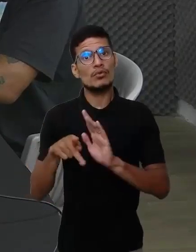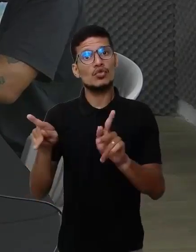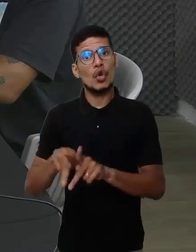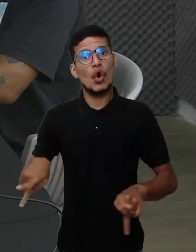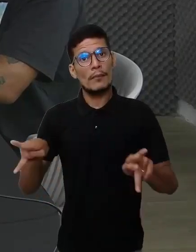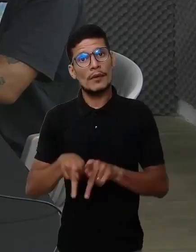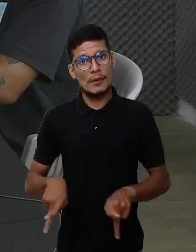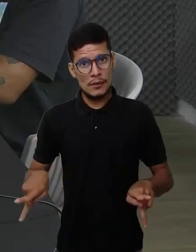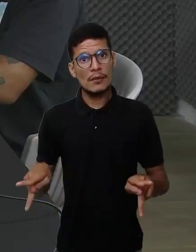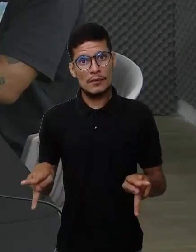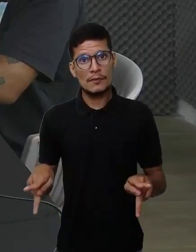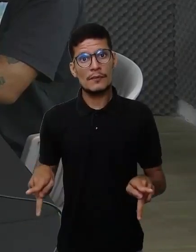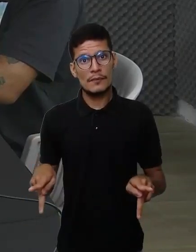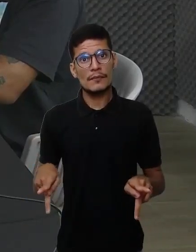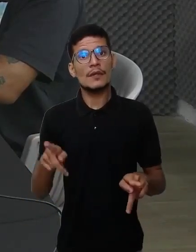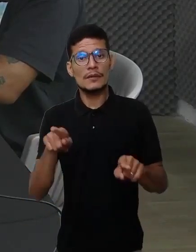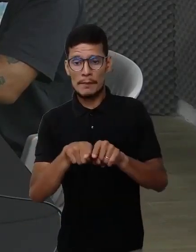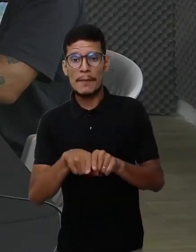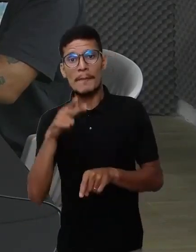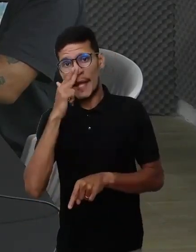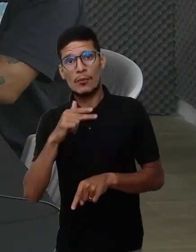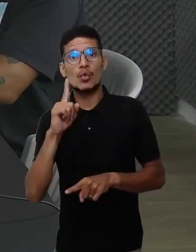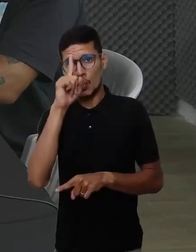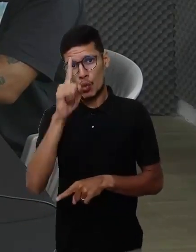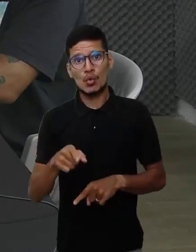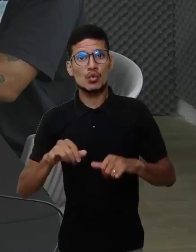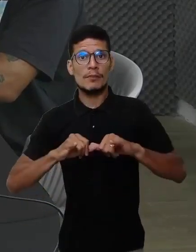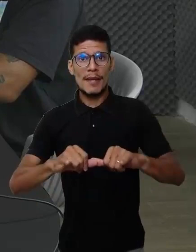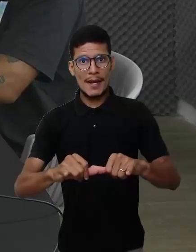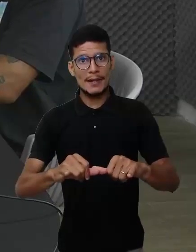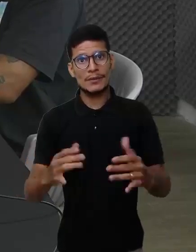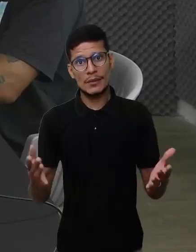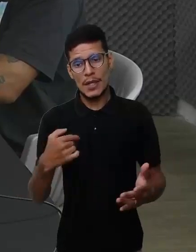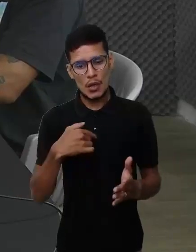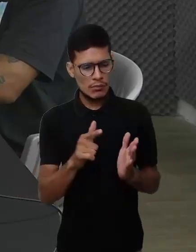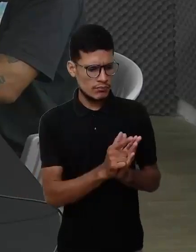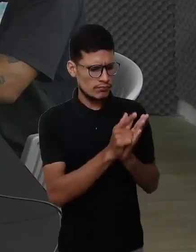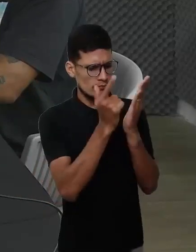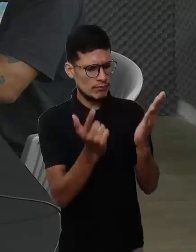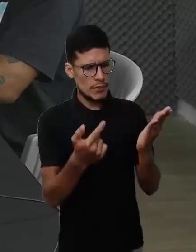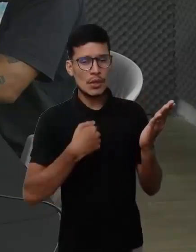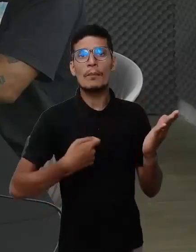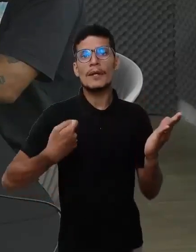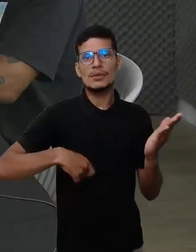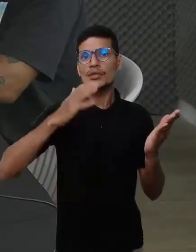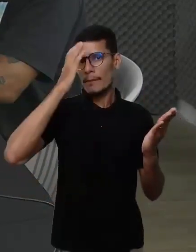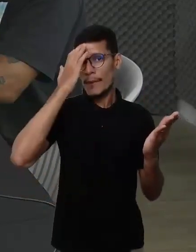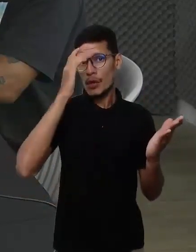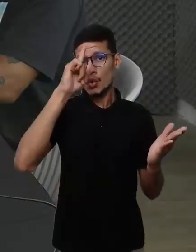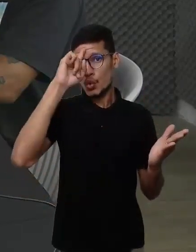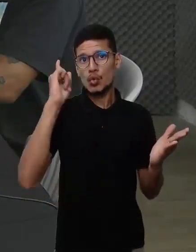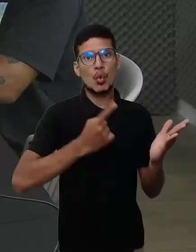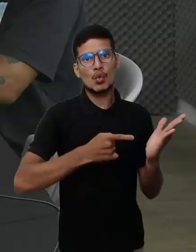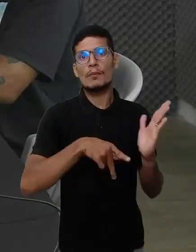que é o mesmo dono do supermercado. Isso faz diferença. Quando eu abro a Folha de Pernambuco, eu preciso saber que o dono daquele